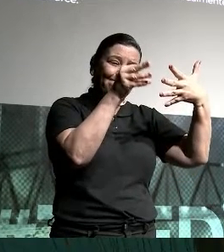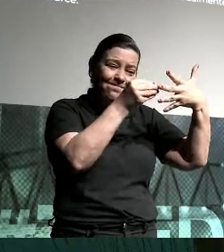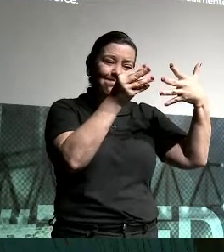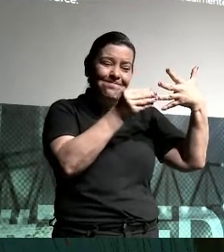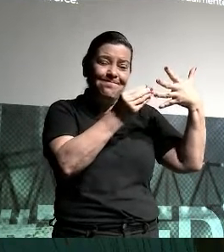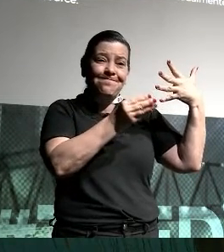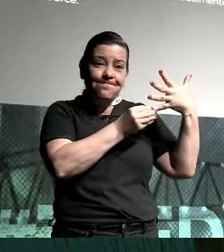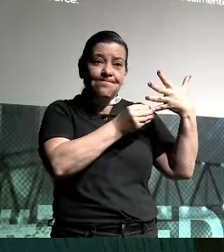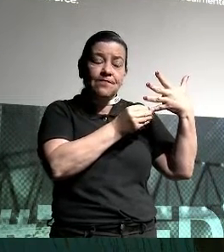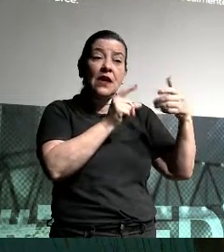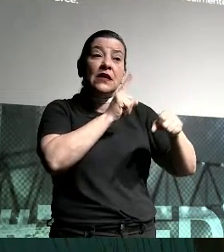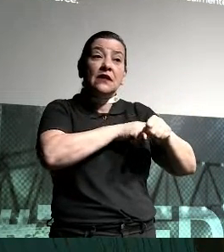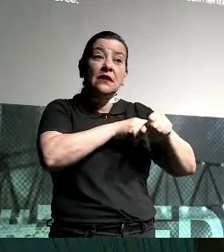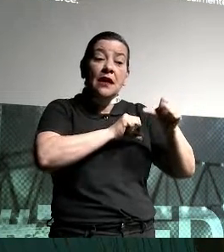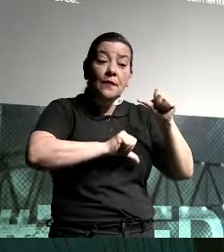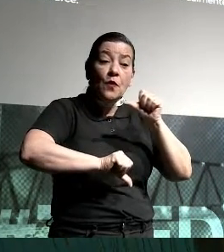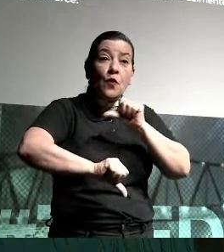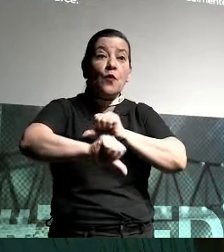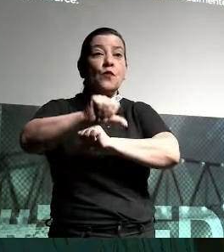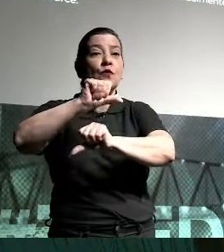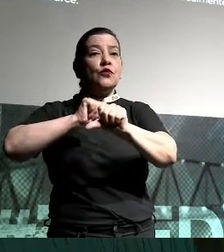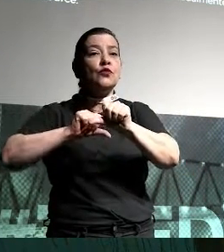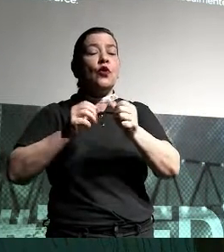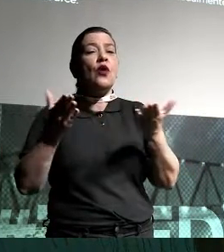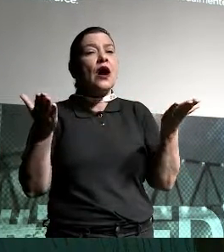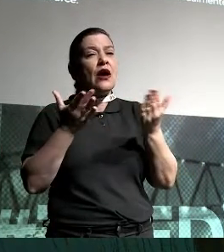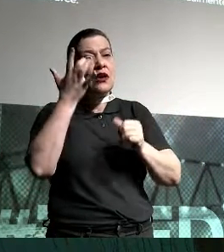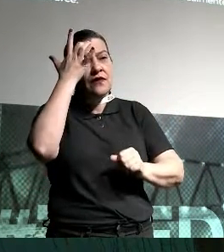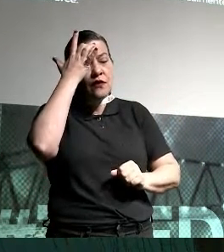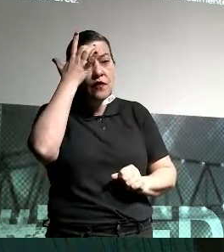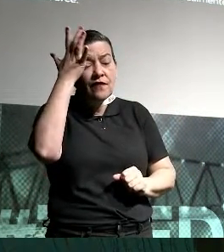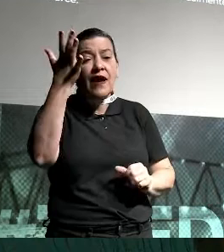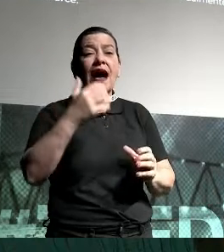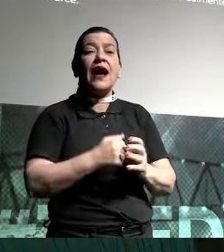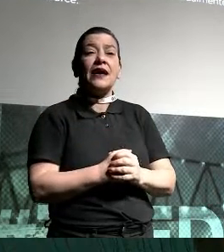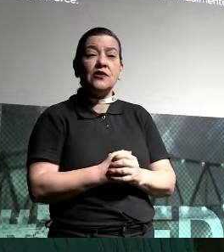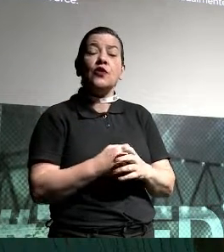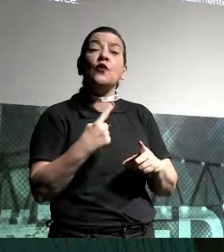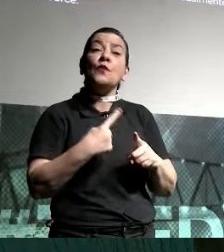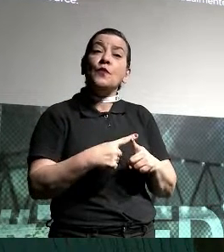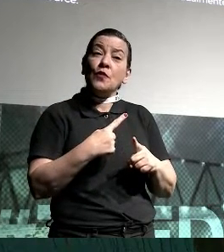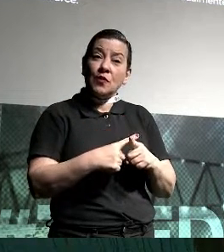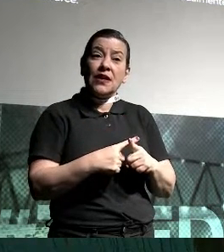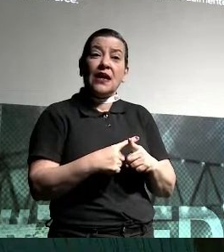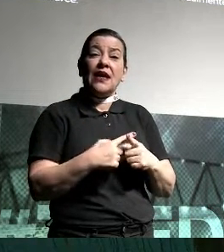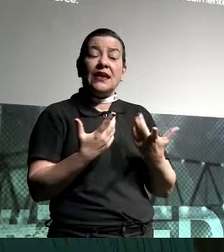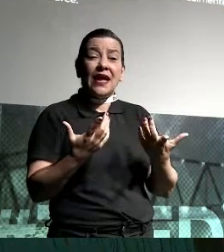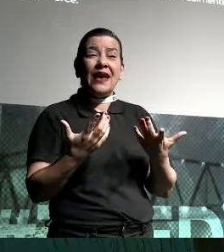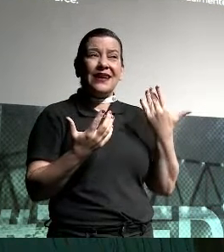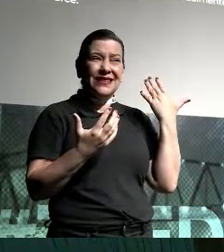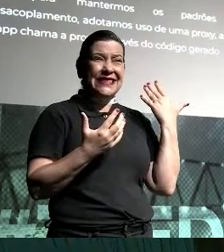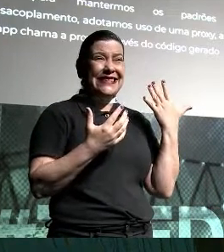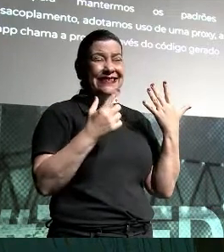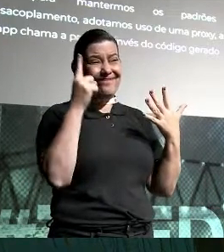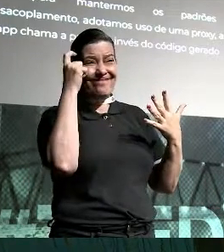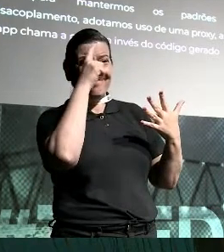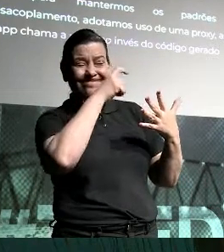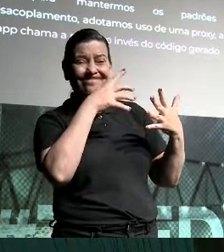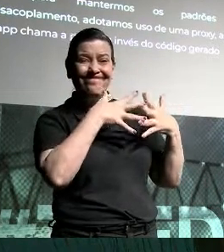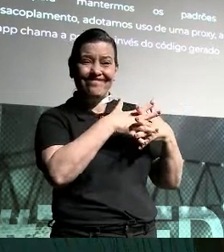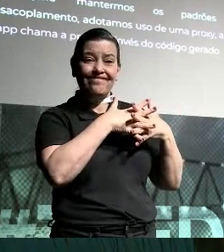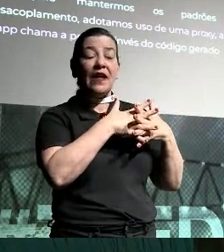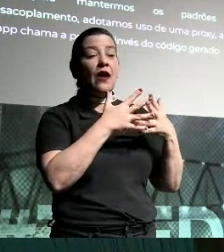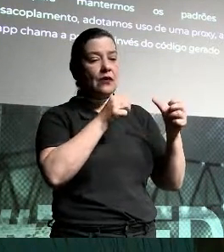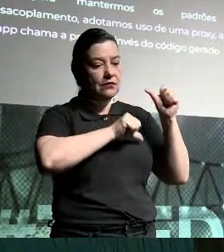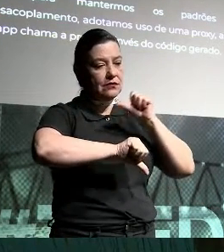cá, isso ficou bem complicado. Se eu quero colocar outro smart contract, etc., isso realmente fica complicado. Então, a gente